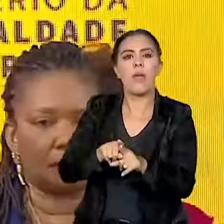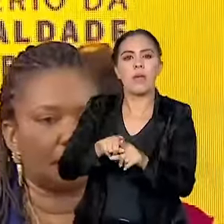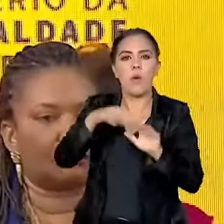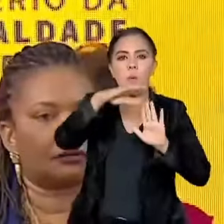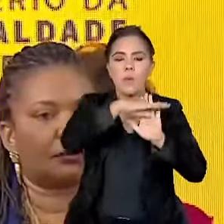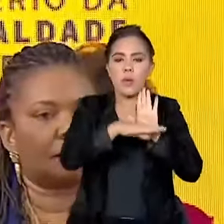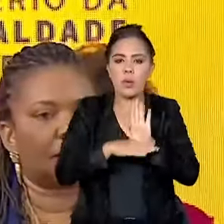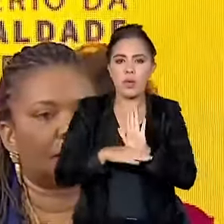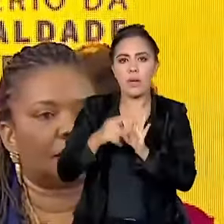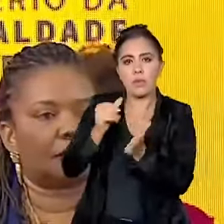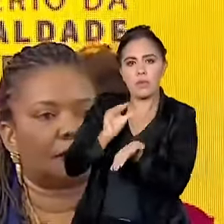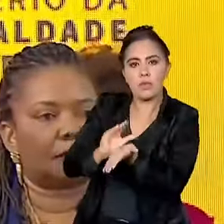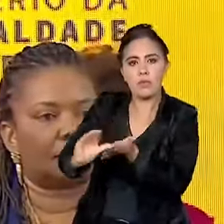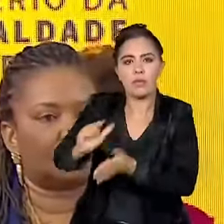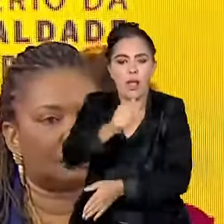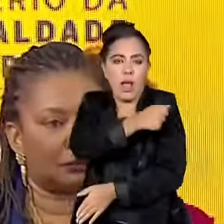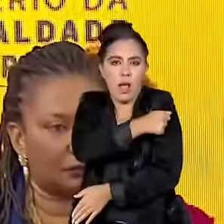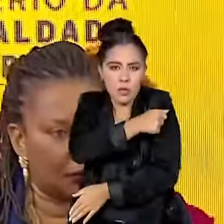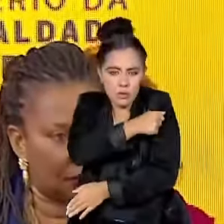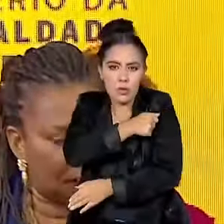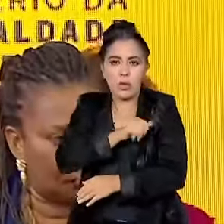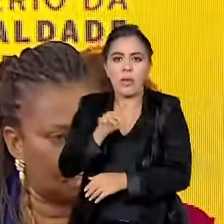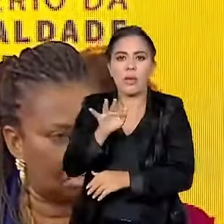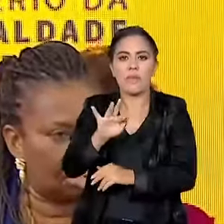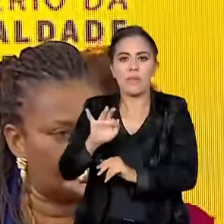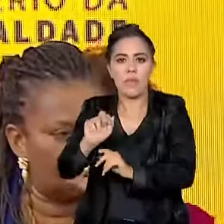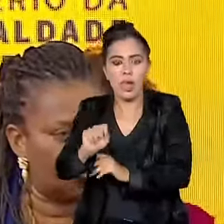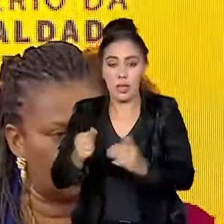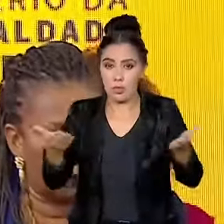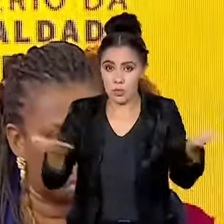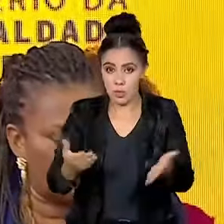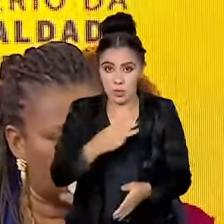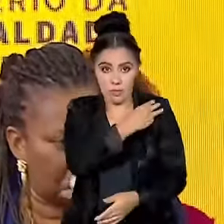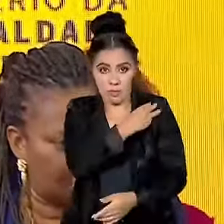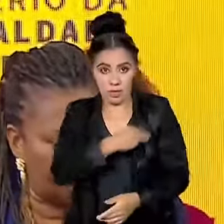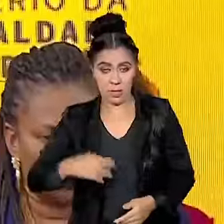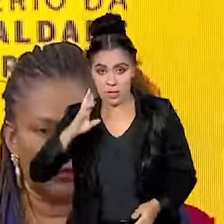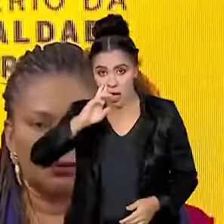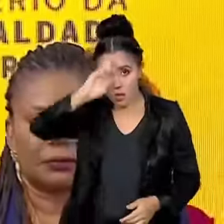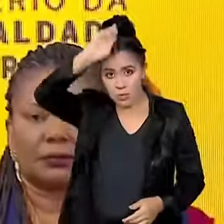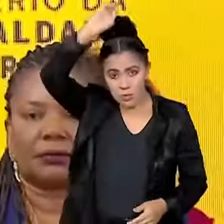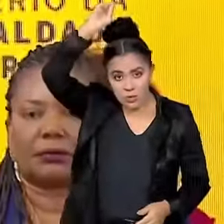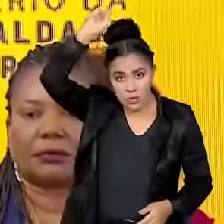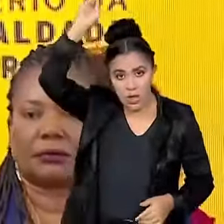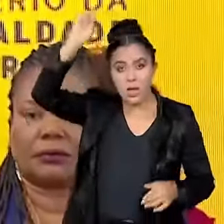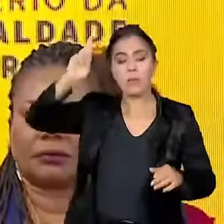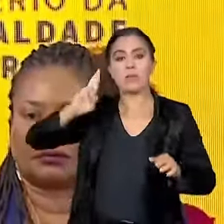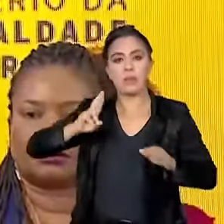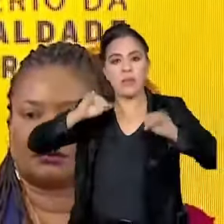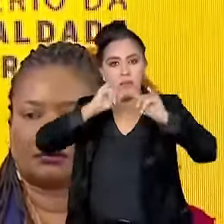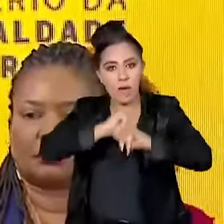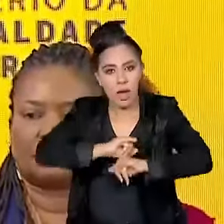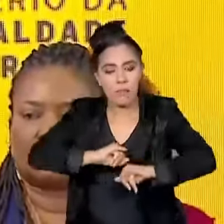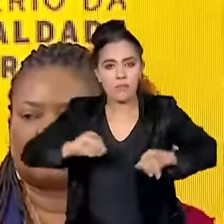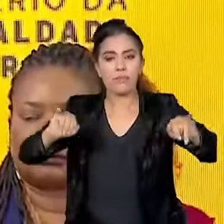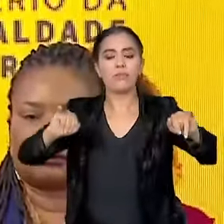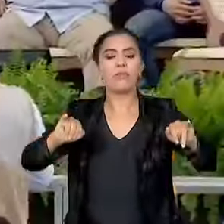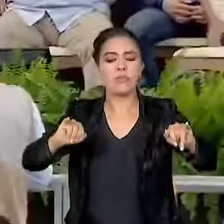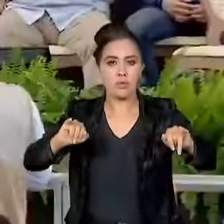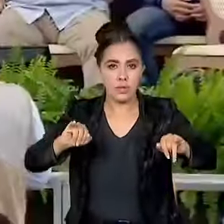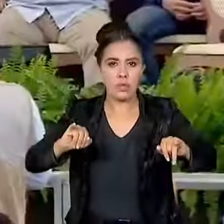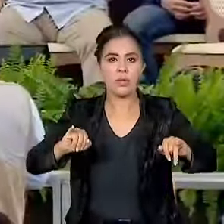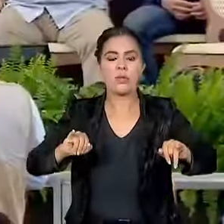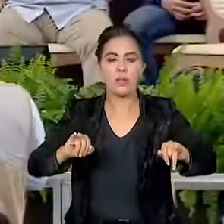disso. Aqui hoje, a ministra Aniele vai anunciar, nós adiantamos o anúncio do Juventude Negra